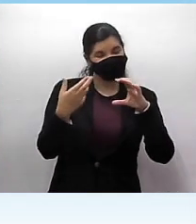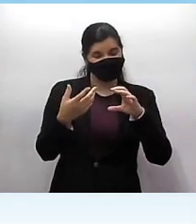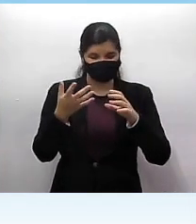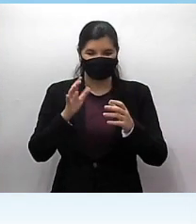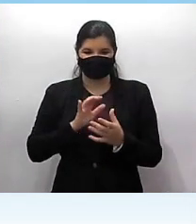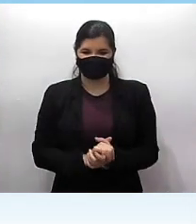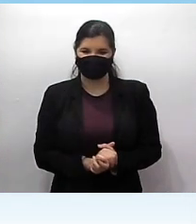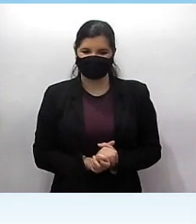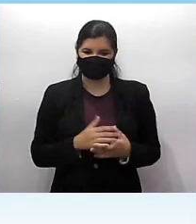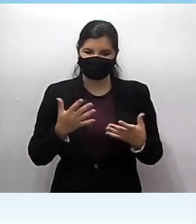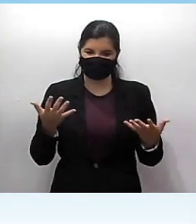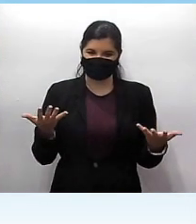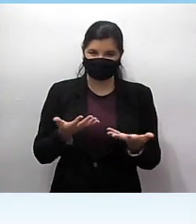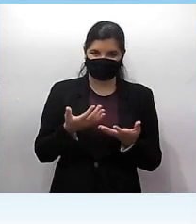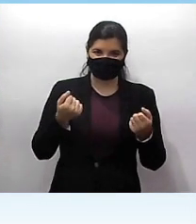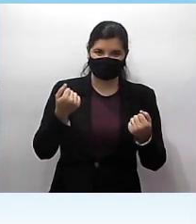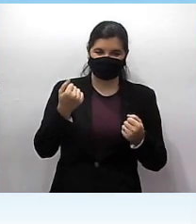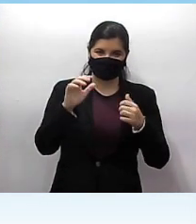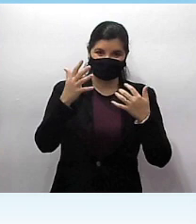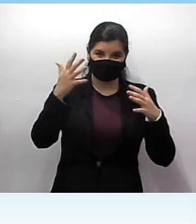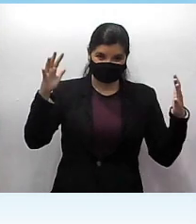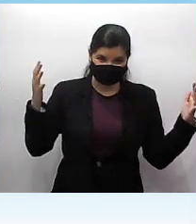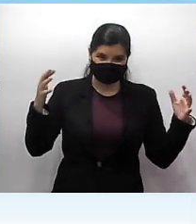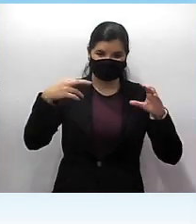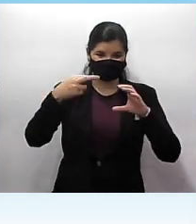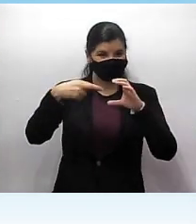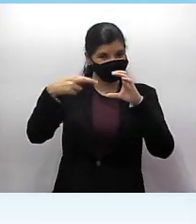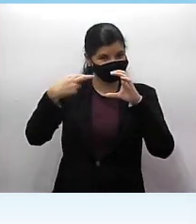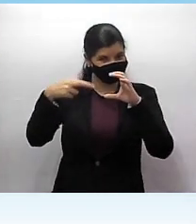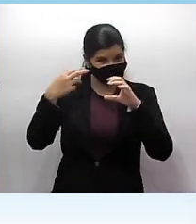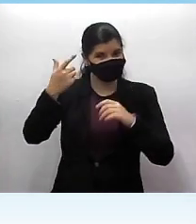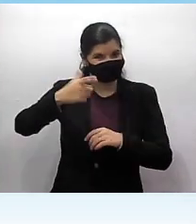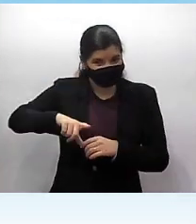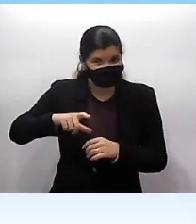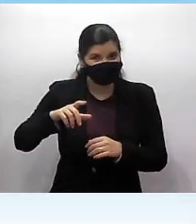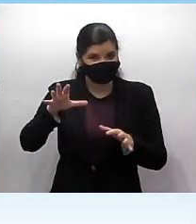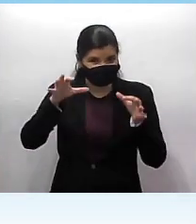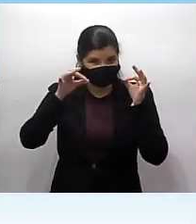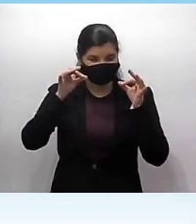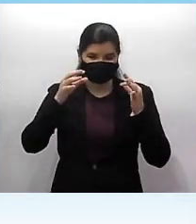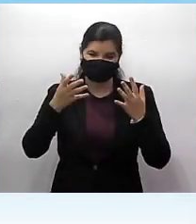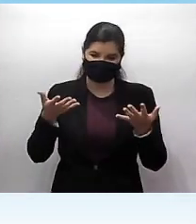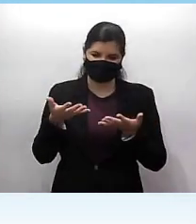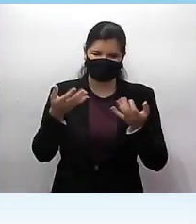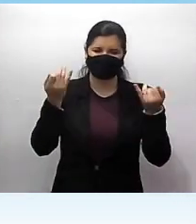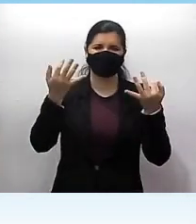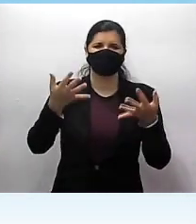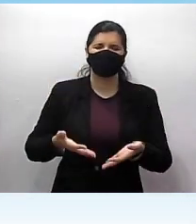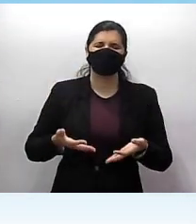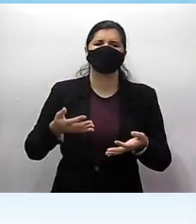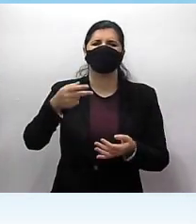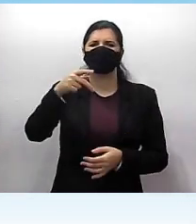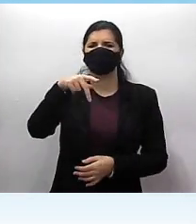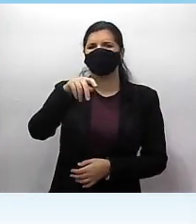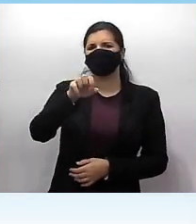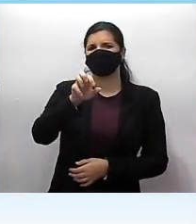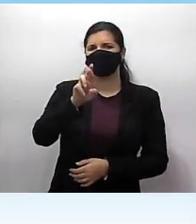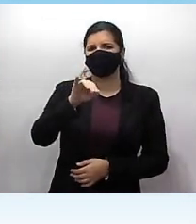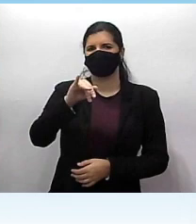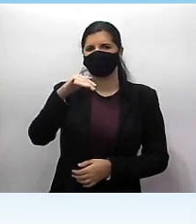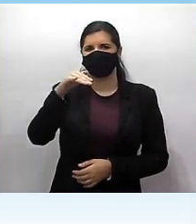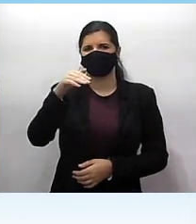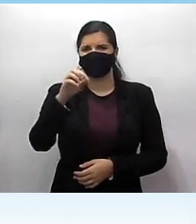tá? E vai ter promoções aí do Robertão logo logo, fica ligado. Bom, para falar sobre perímetro não tem como deixar de